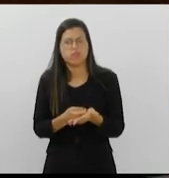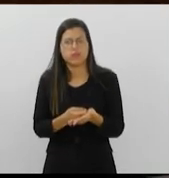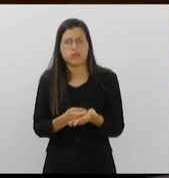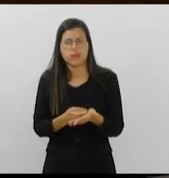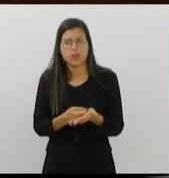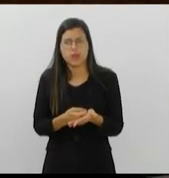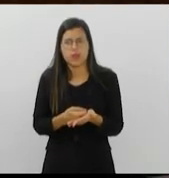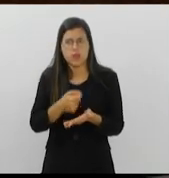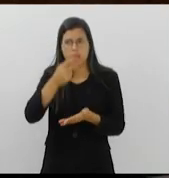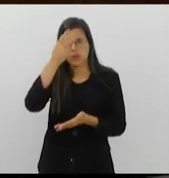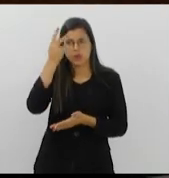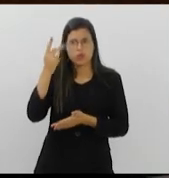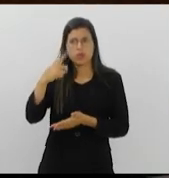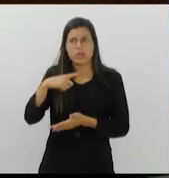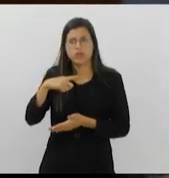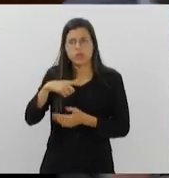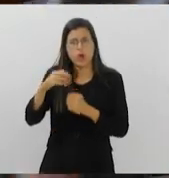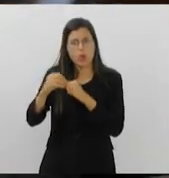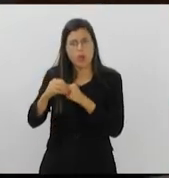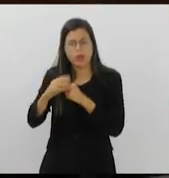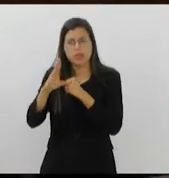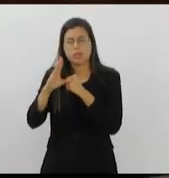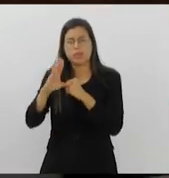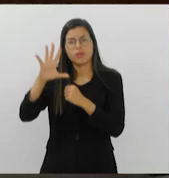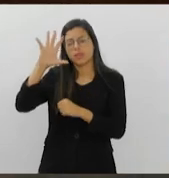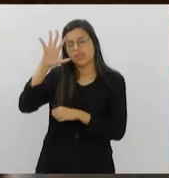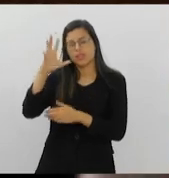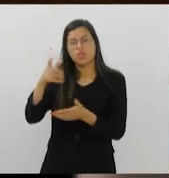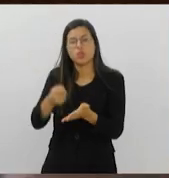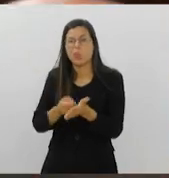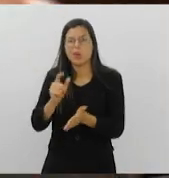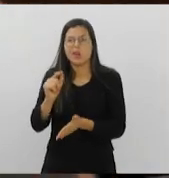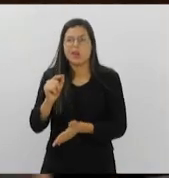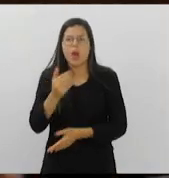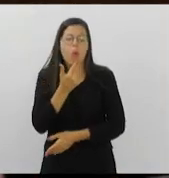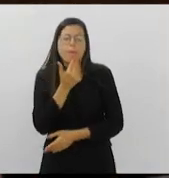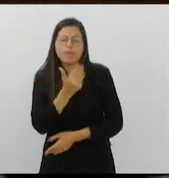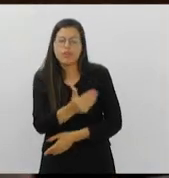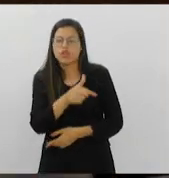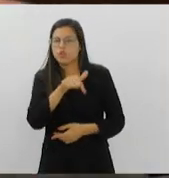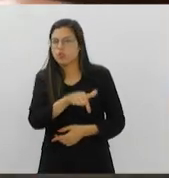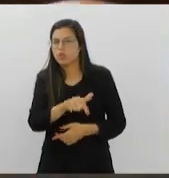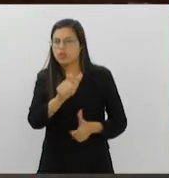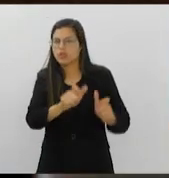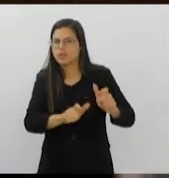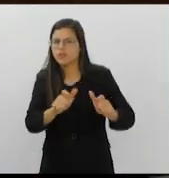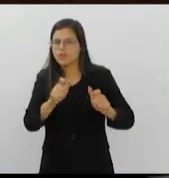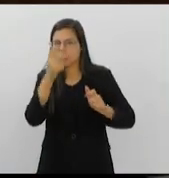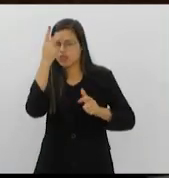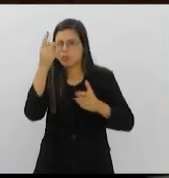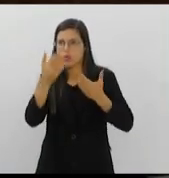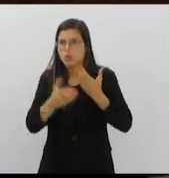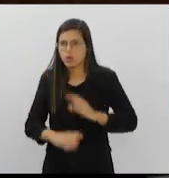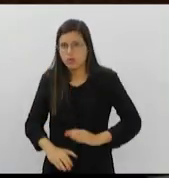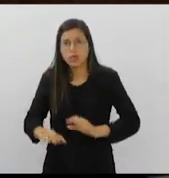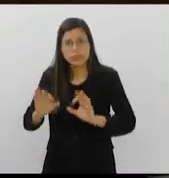tinha conhecimento, decidiu de que a reivindicação dos concursandos era, de fato, coerente.